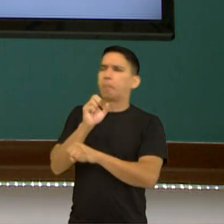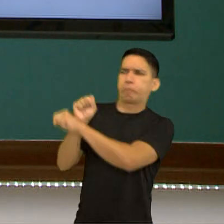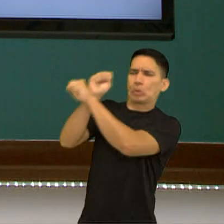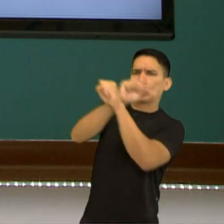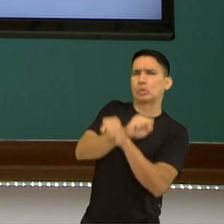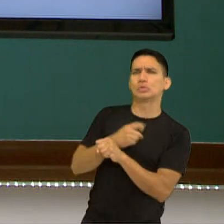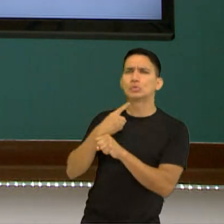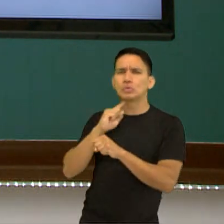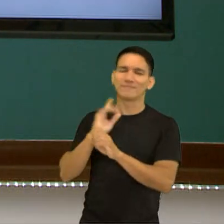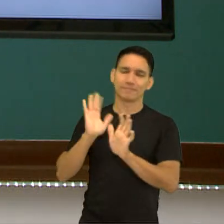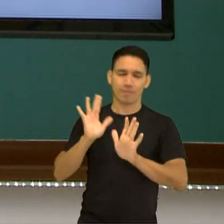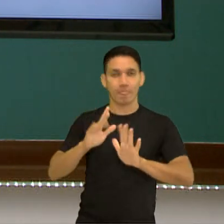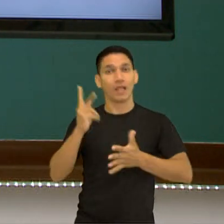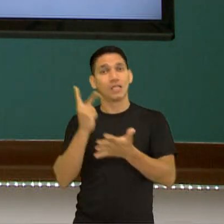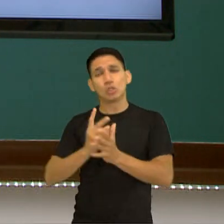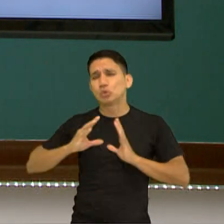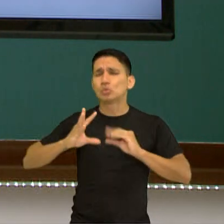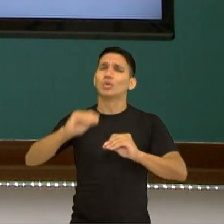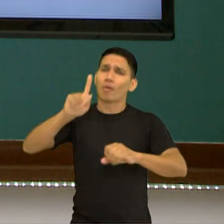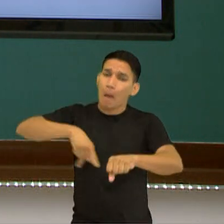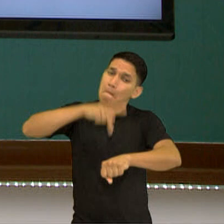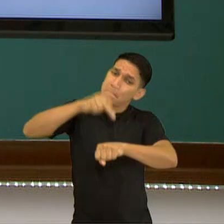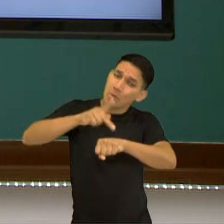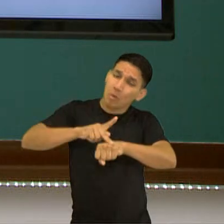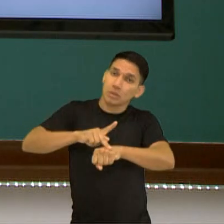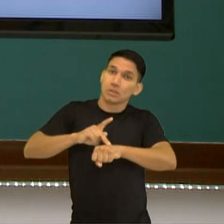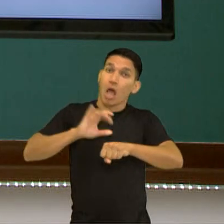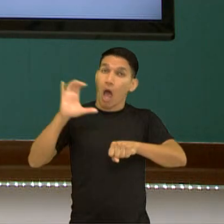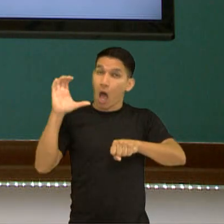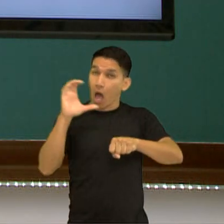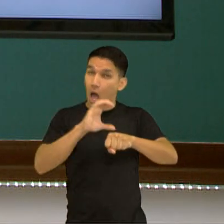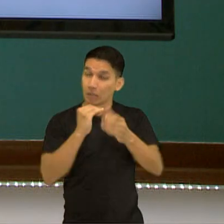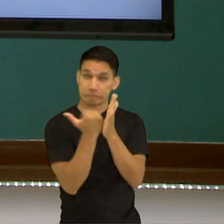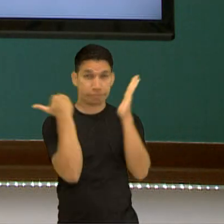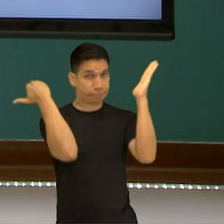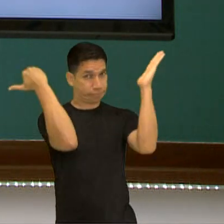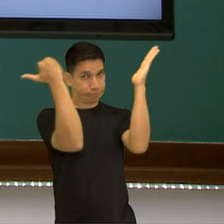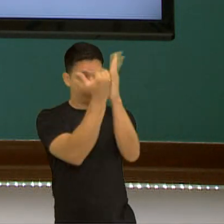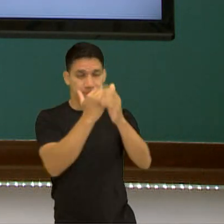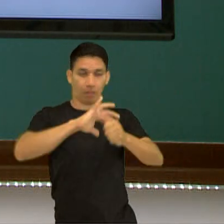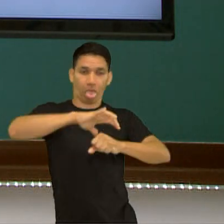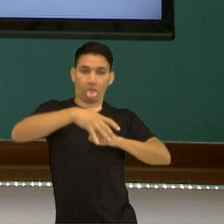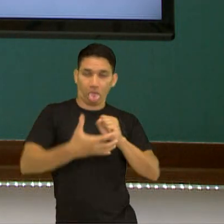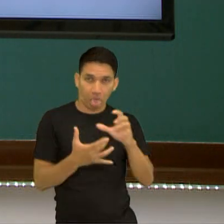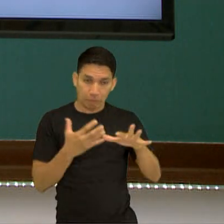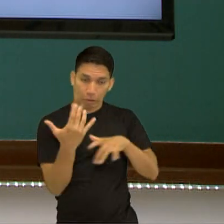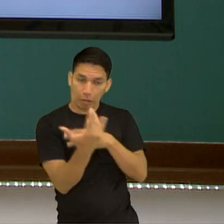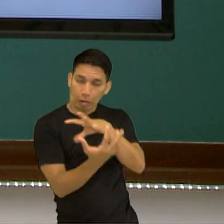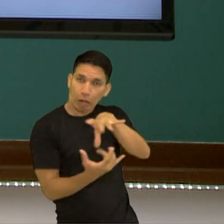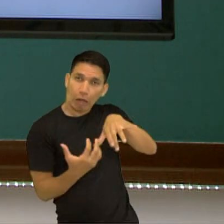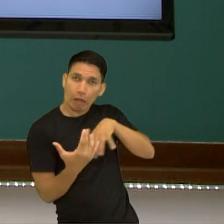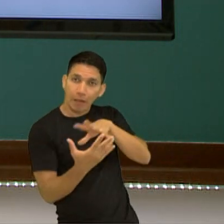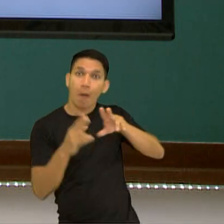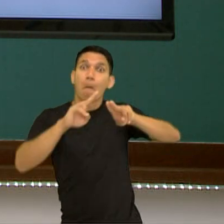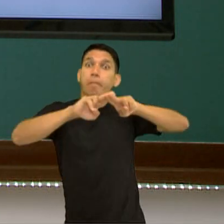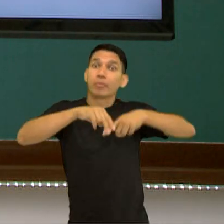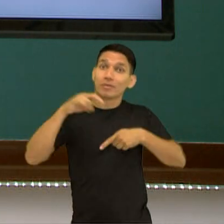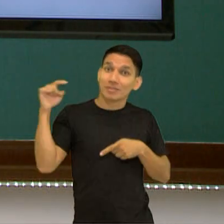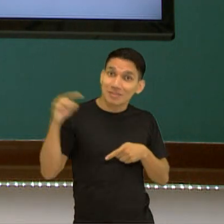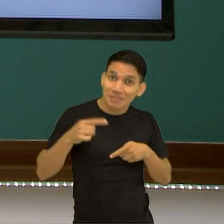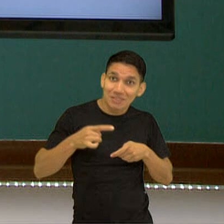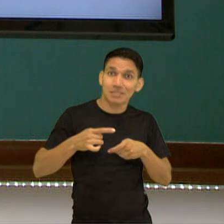grande bola incandescente, material rochoso, em temperaturas extremamente elevadas. E por este motivo, o planeta